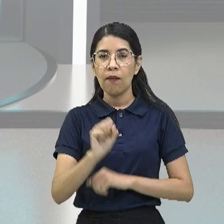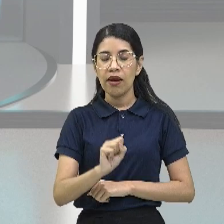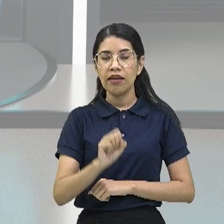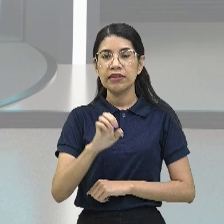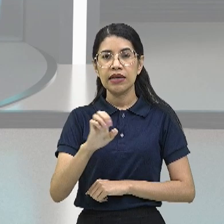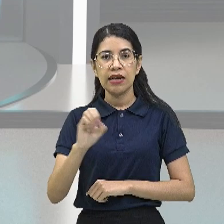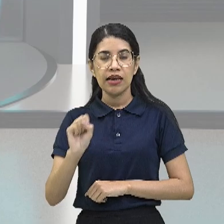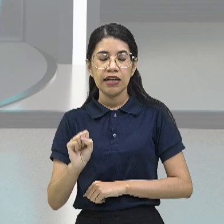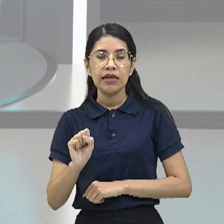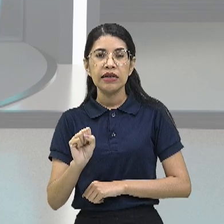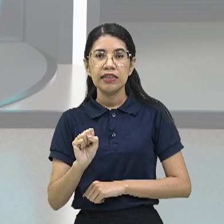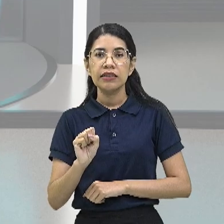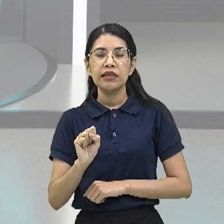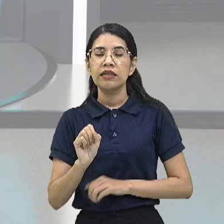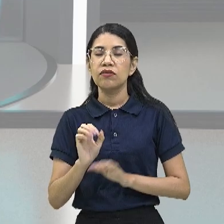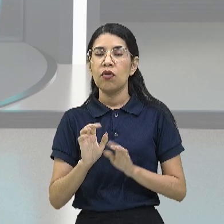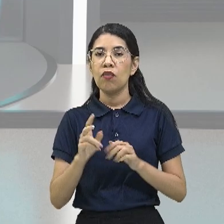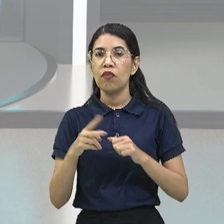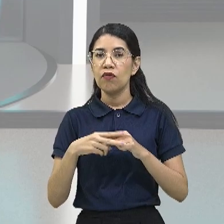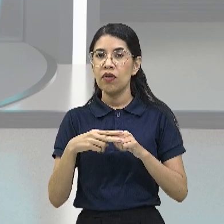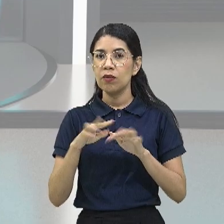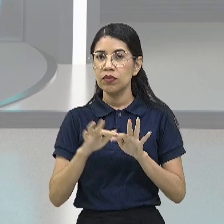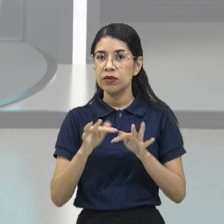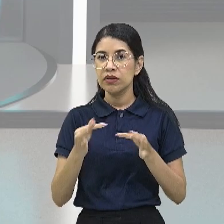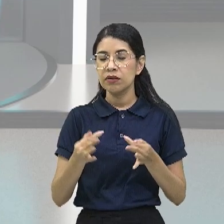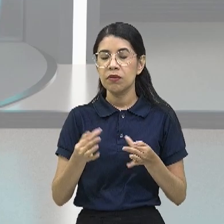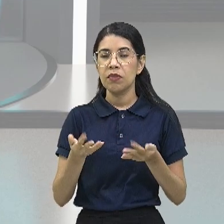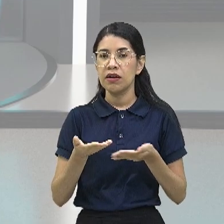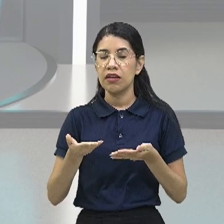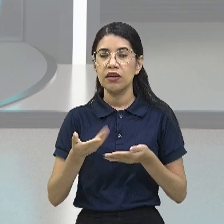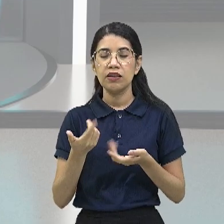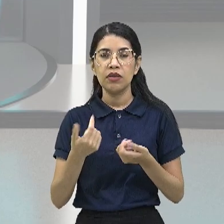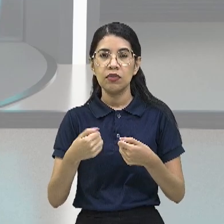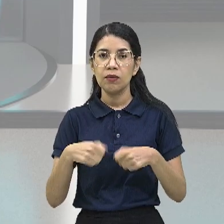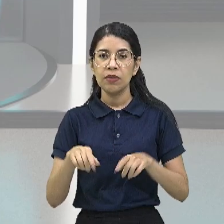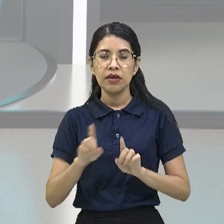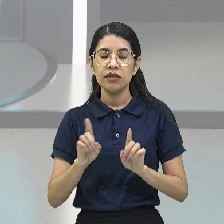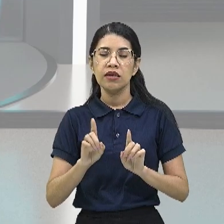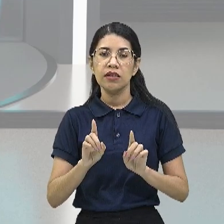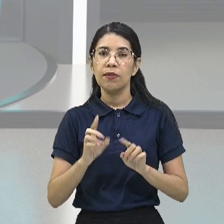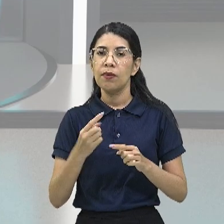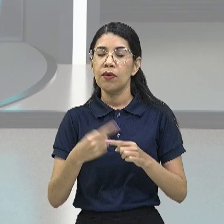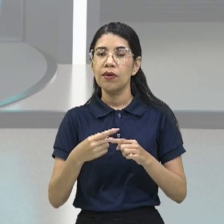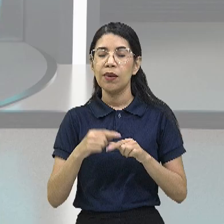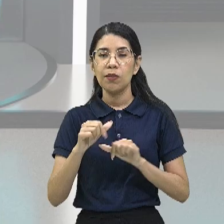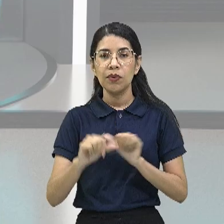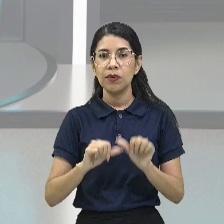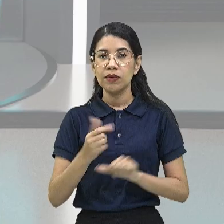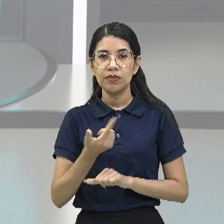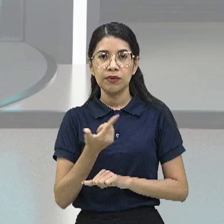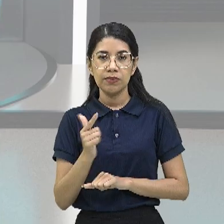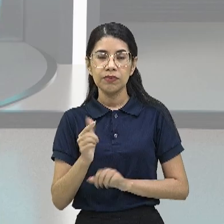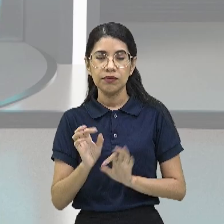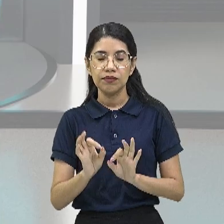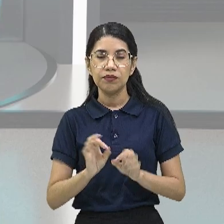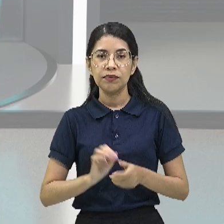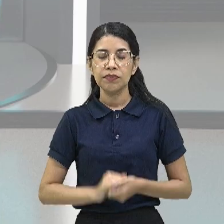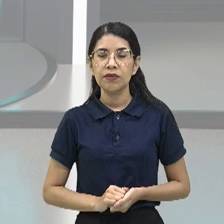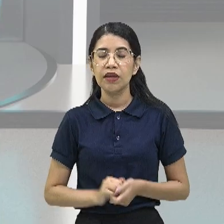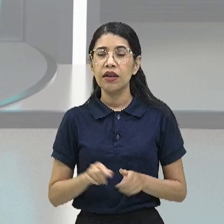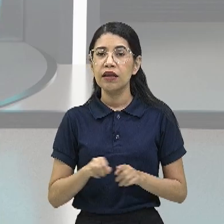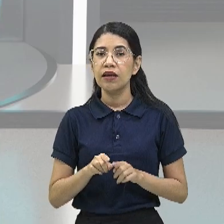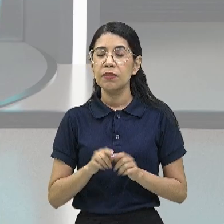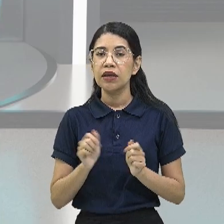es se for o simple present, ele nunca muda. Isso é bem legal sobre essa categoria de verbos. Eles são